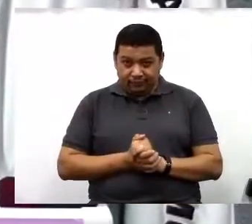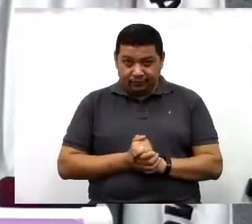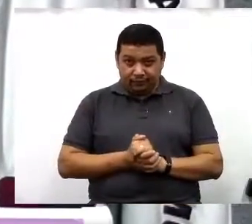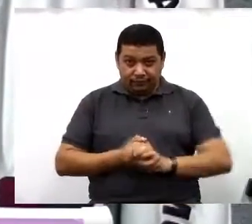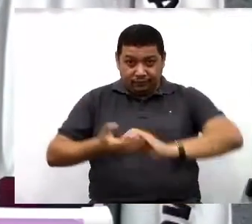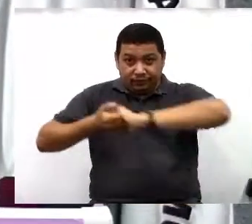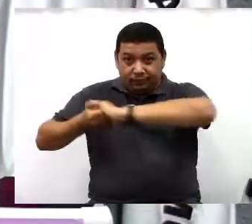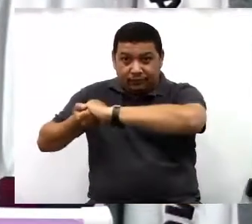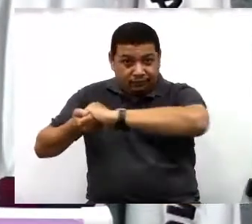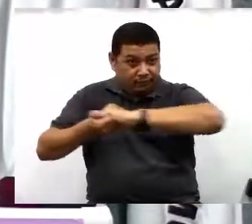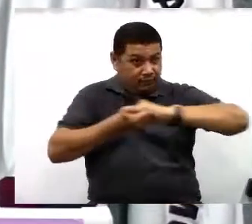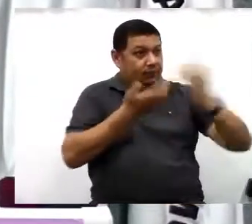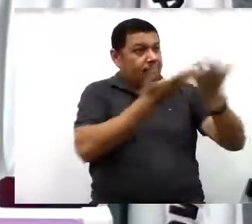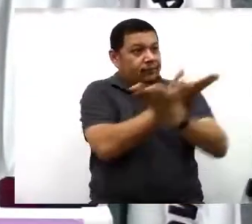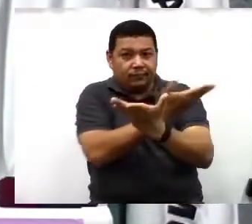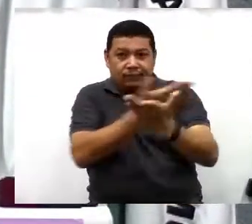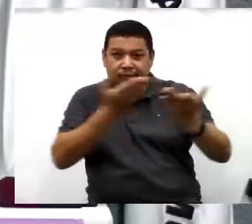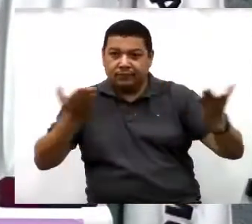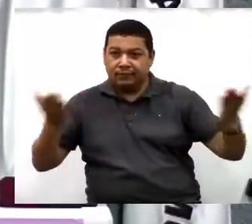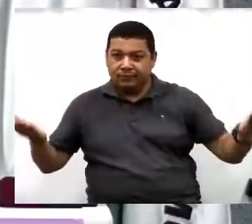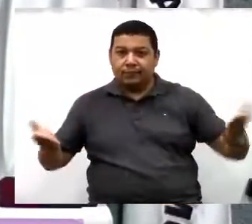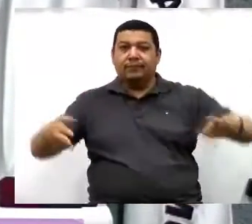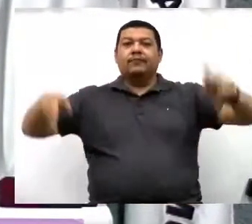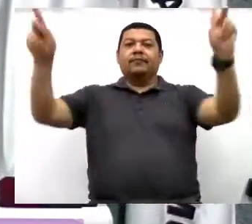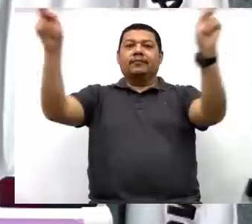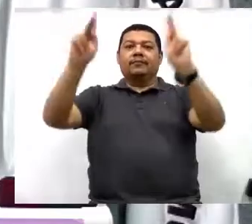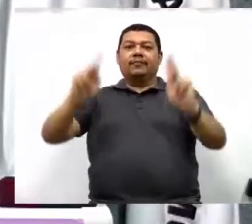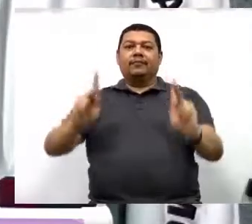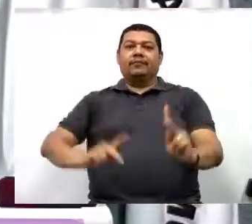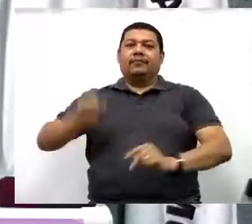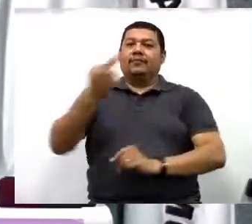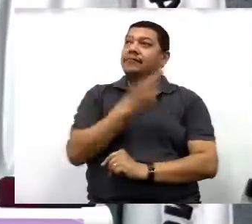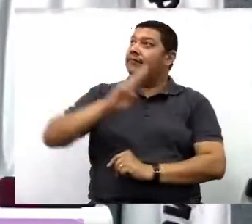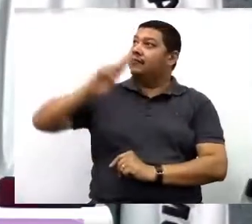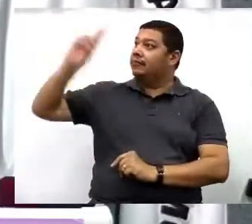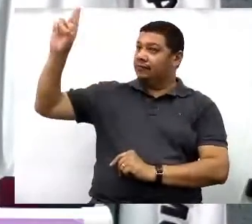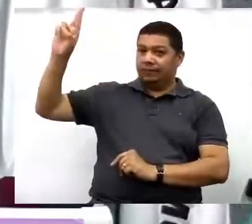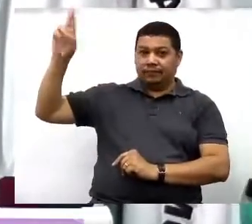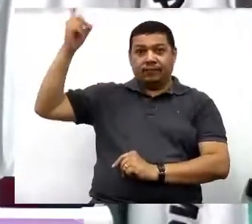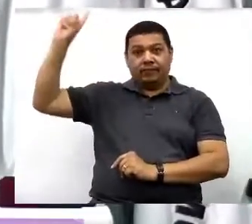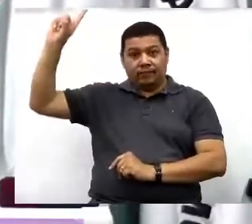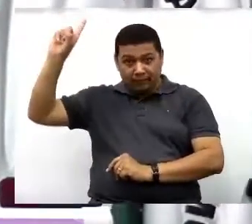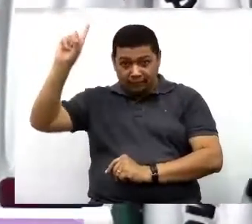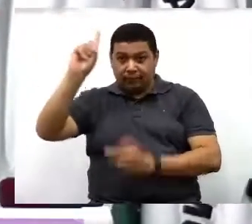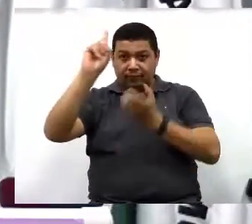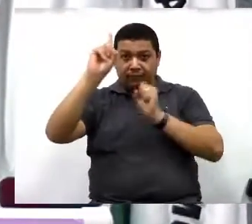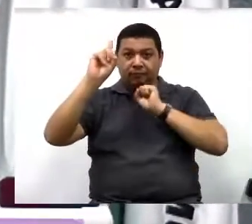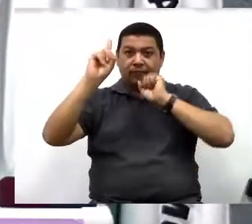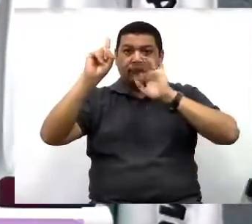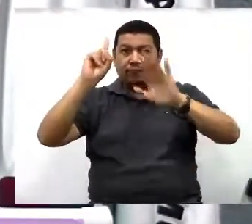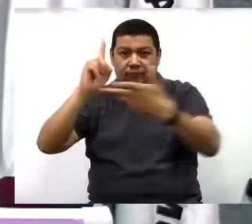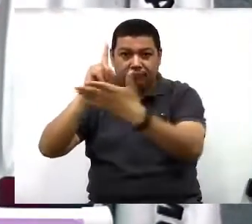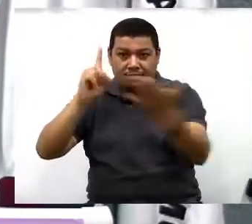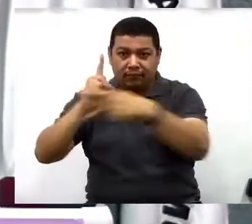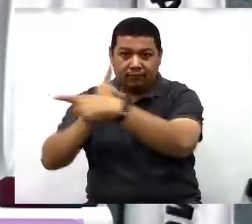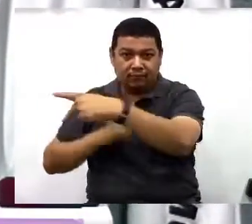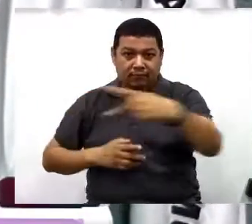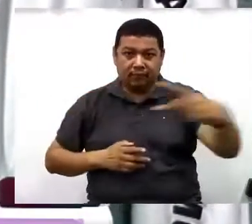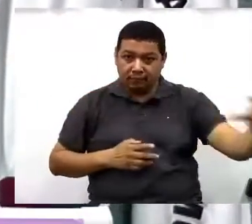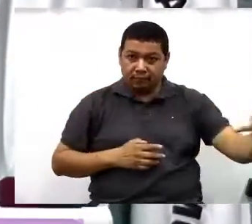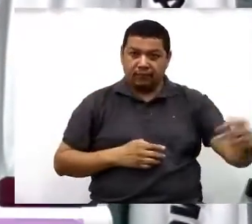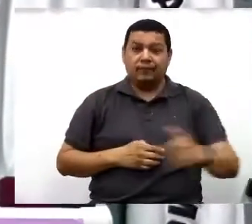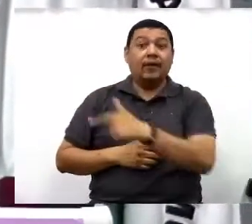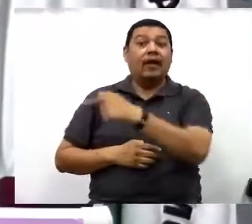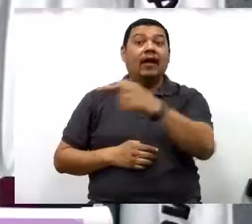cumprimentar a todos, paz do Senhor, que Deus abençoe nossa semana.